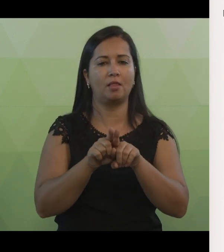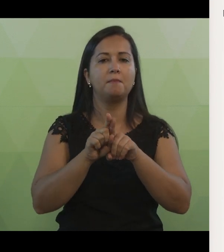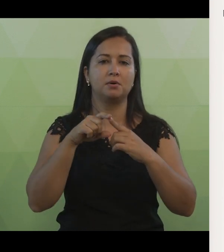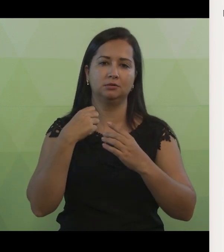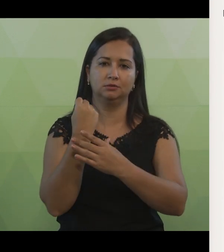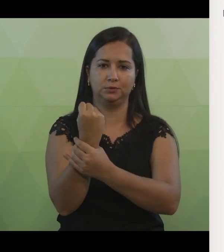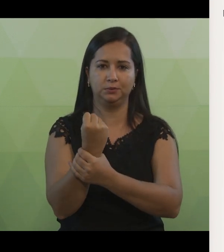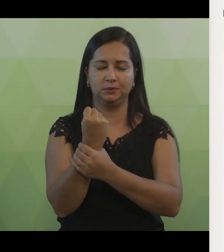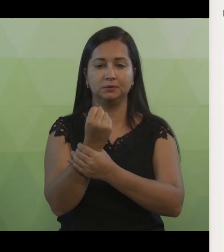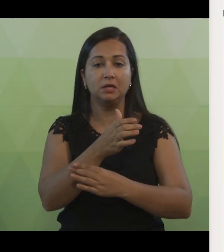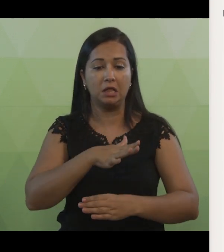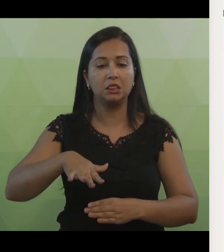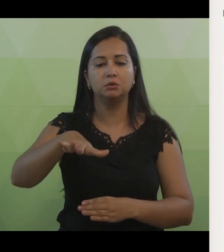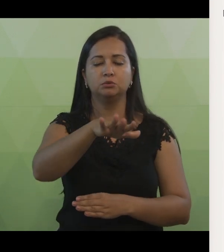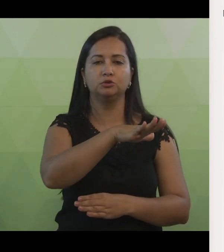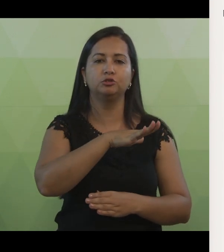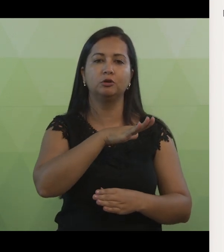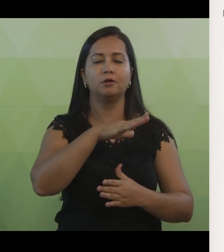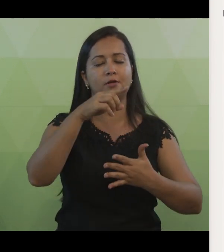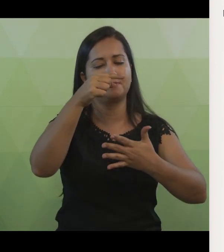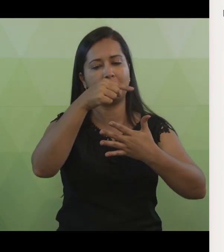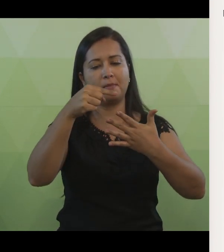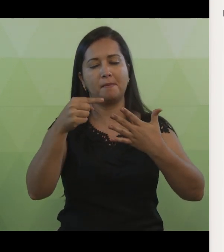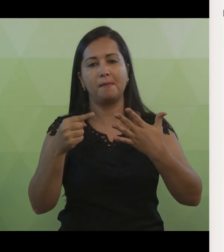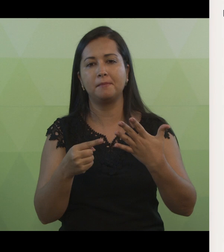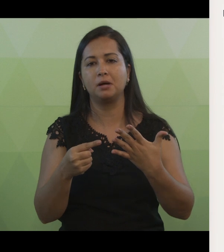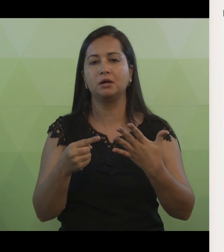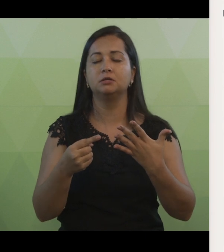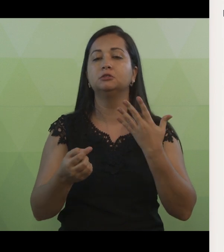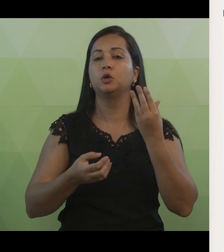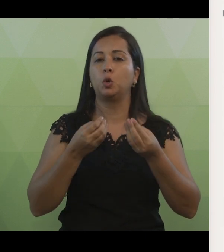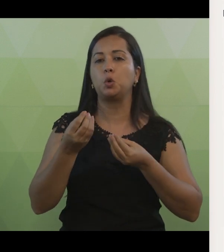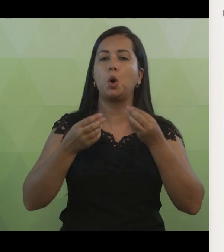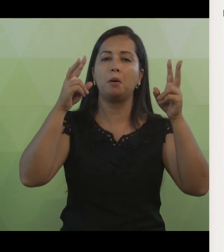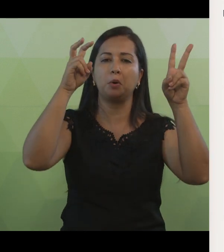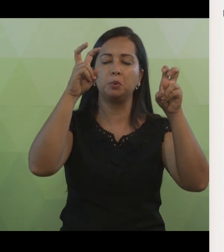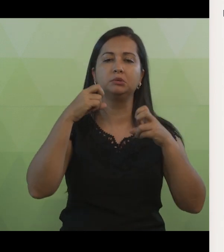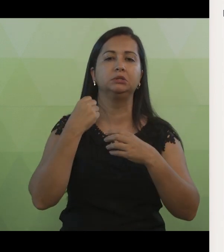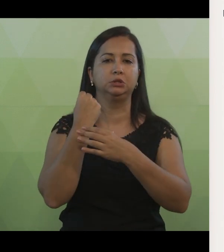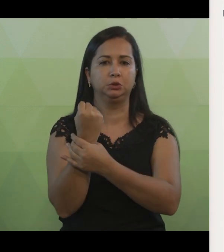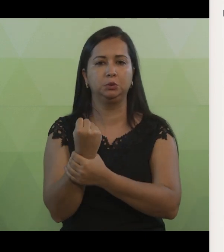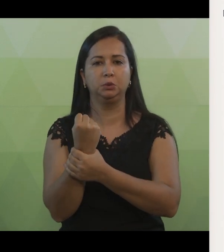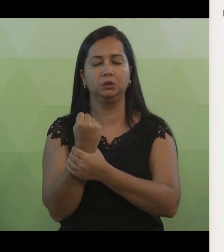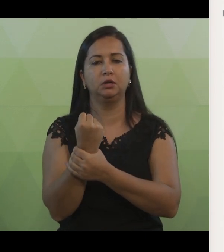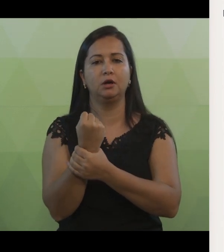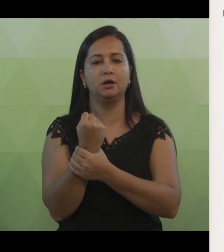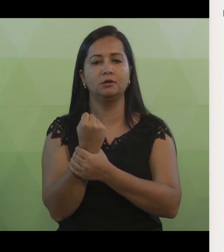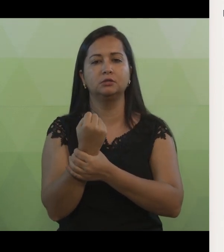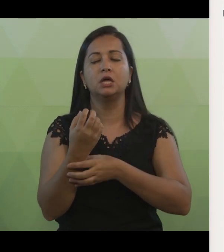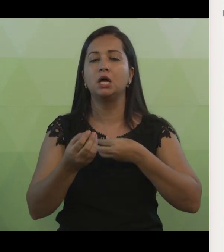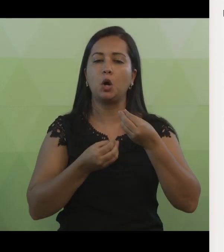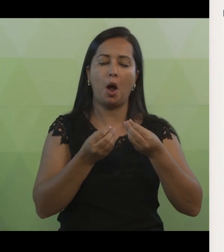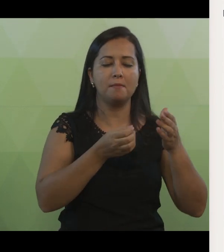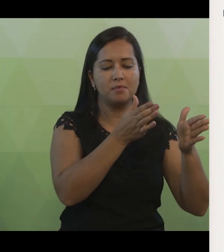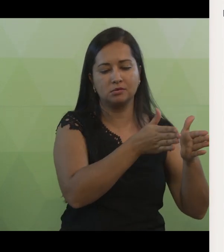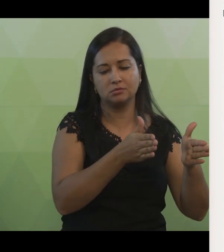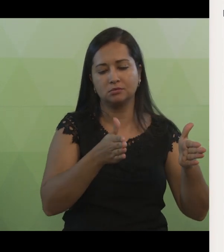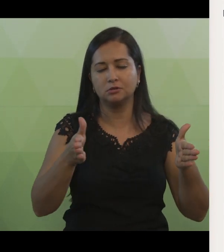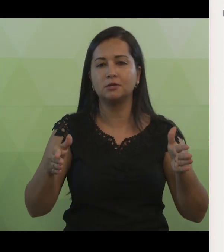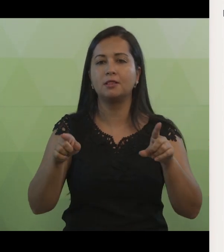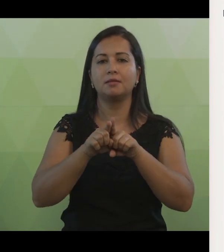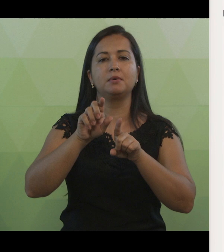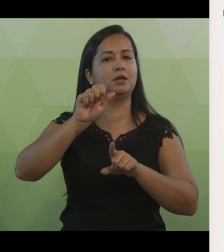Então, no geral, a gente tocou nesses assuntos aí, sobre os conceitos de segurança, a parte de desenvolvimento e a parte de